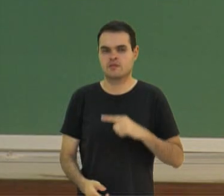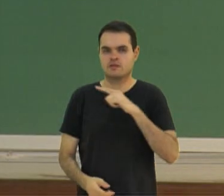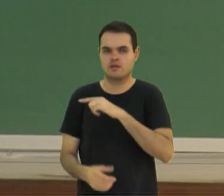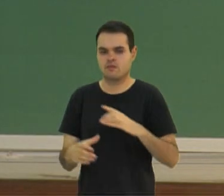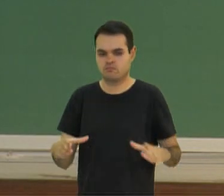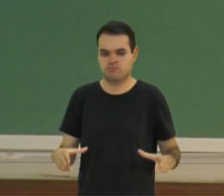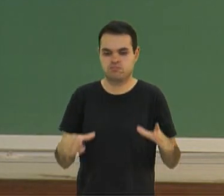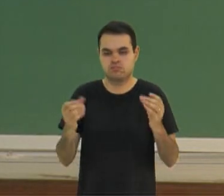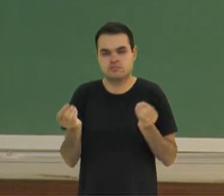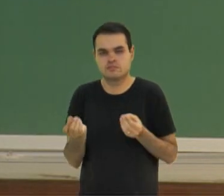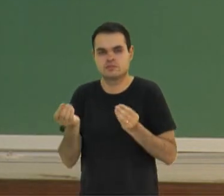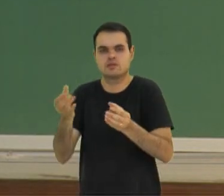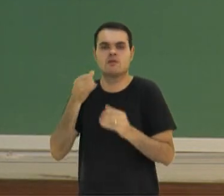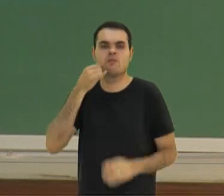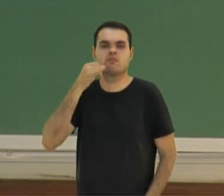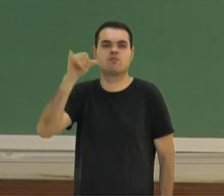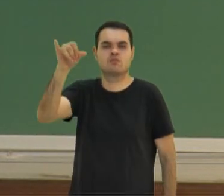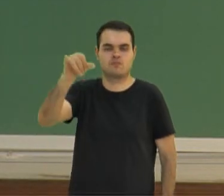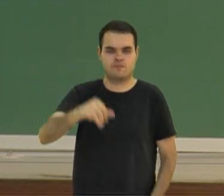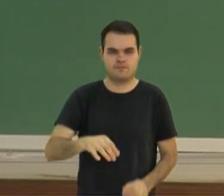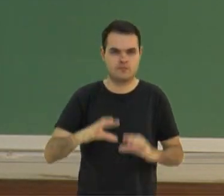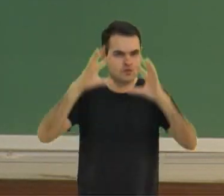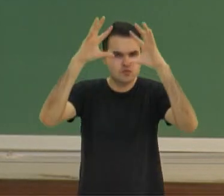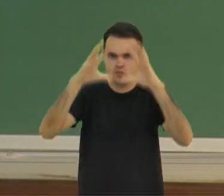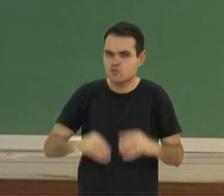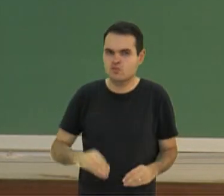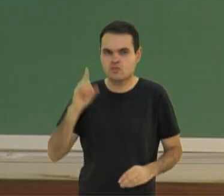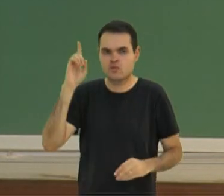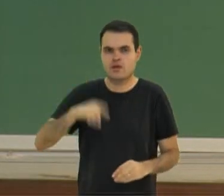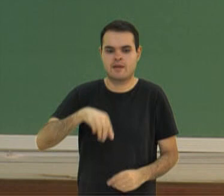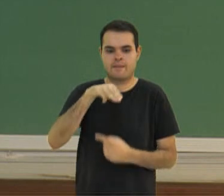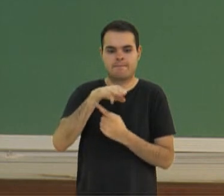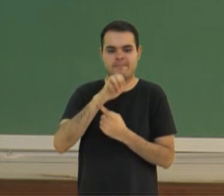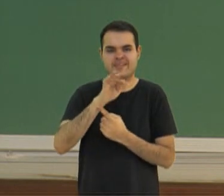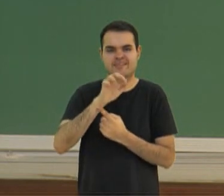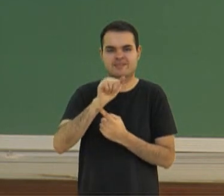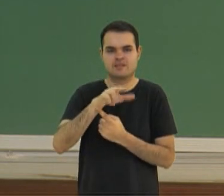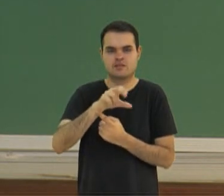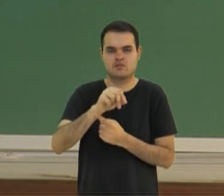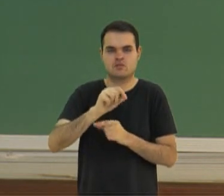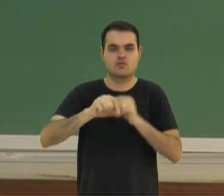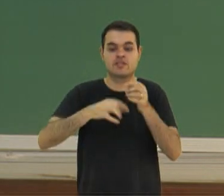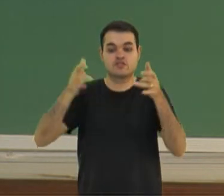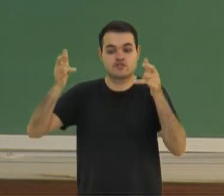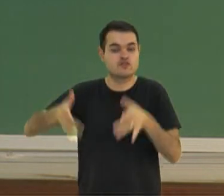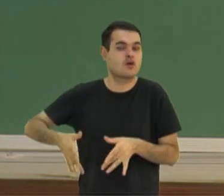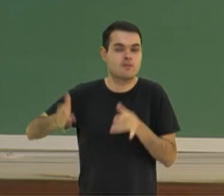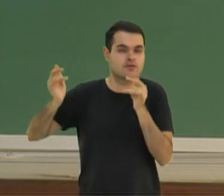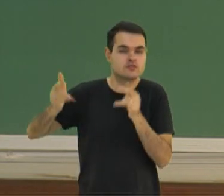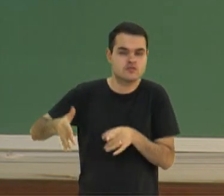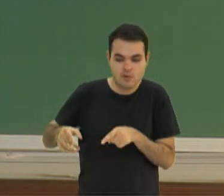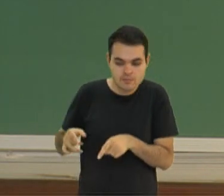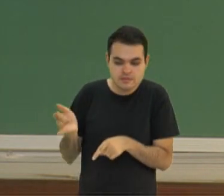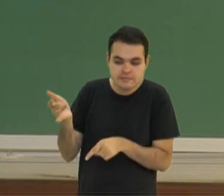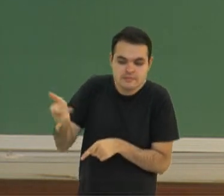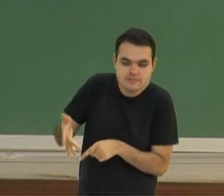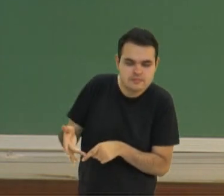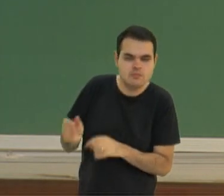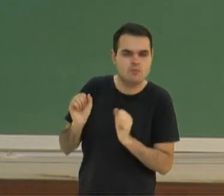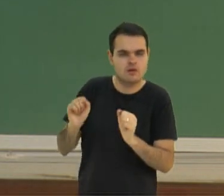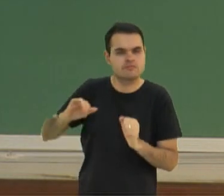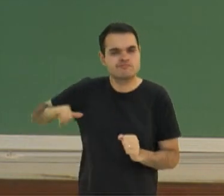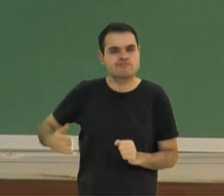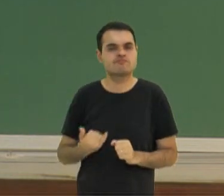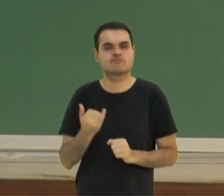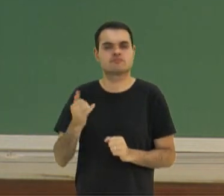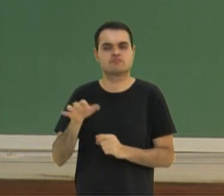sai energia elétrica, ou seja, o que alimenta tudo isso aqui é o metano. E o que sobra dessa decomposição, ela pode ser utilizada